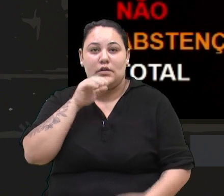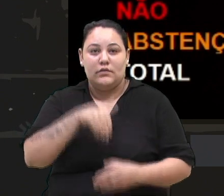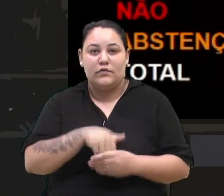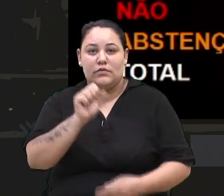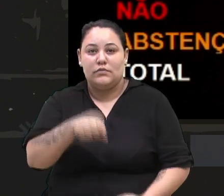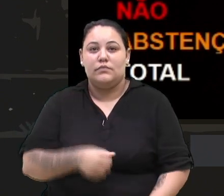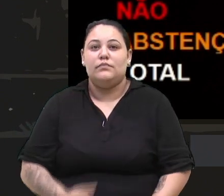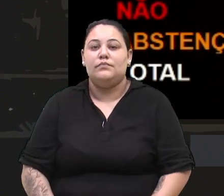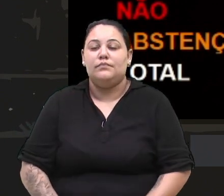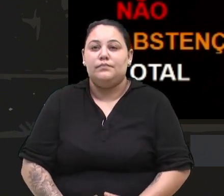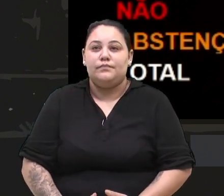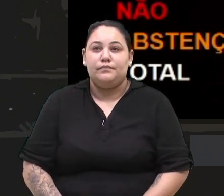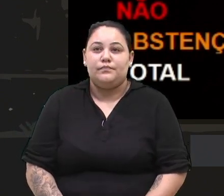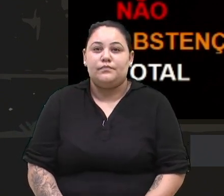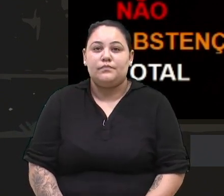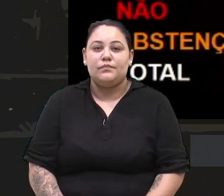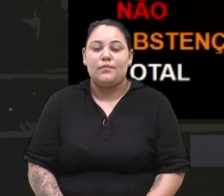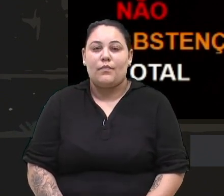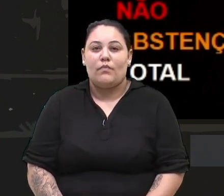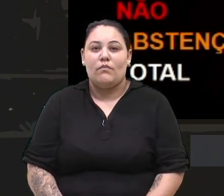Estela Balardim vota sim.